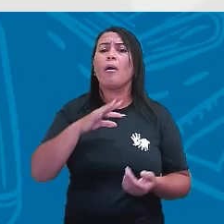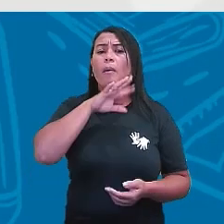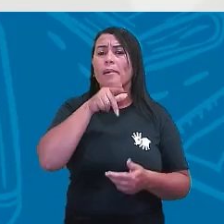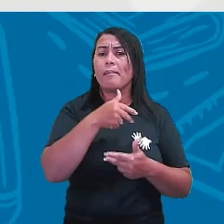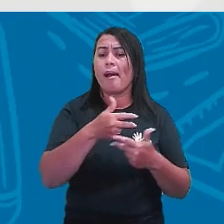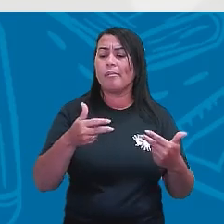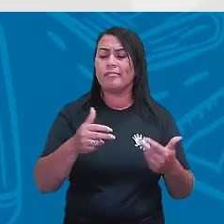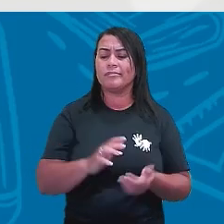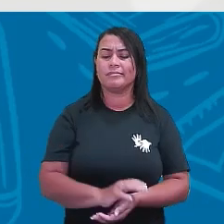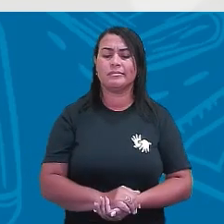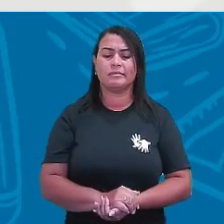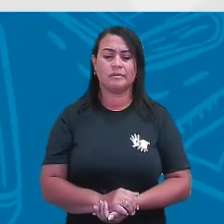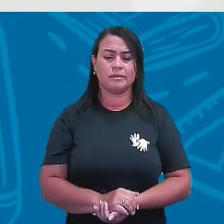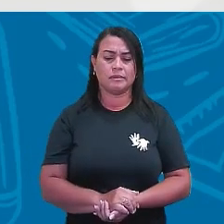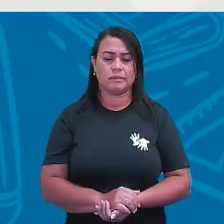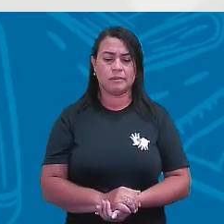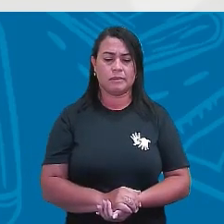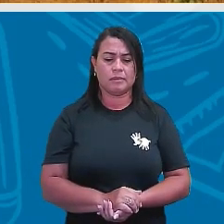Vamos lá?